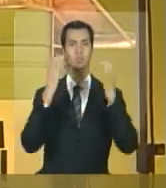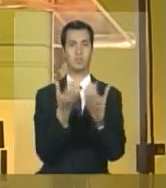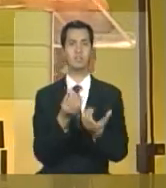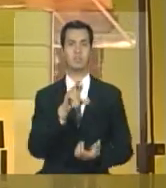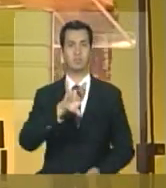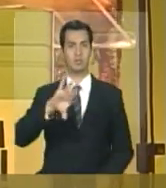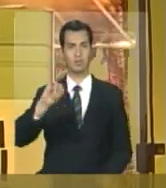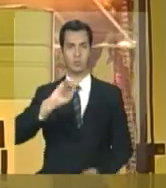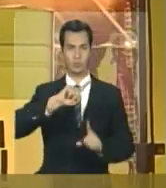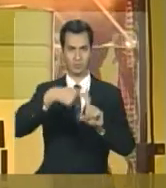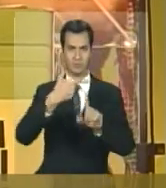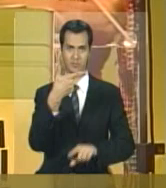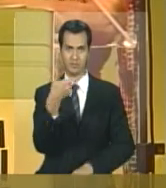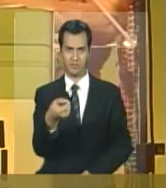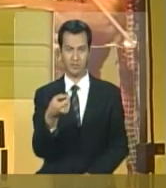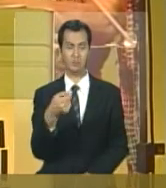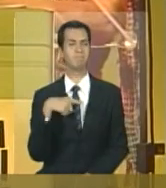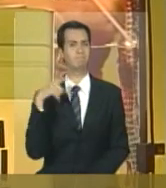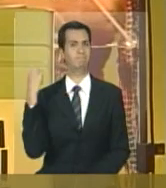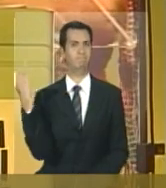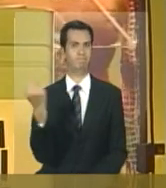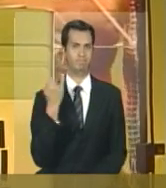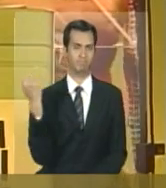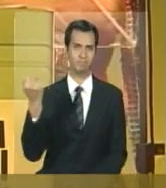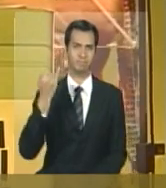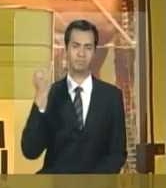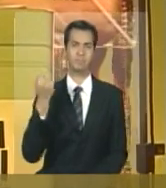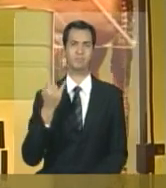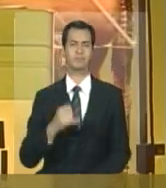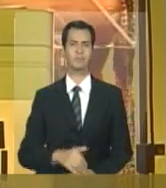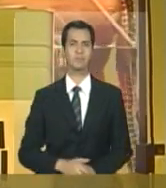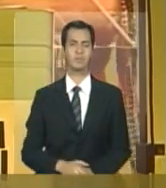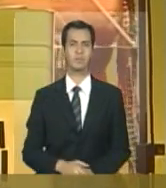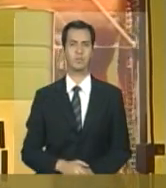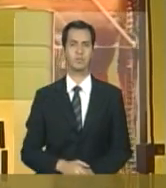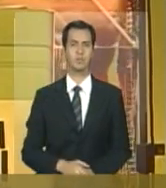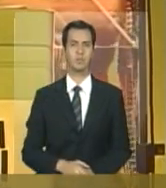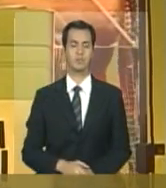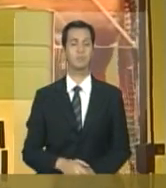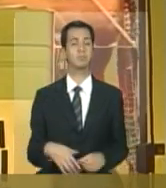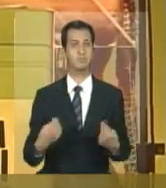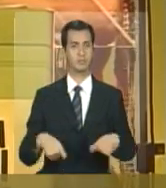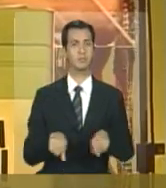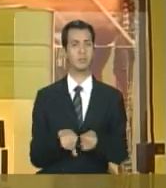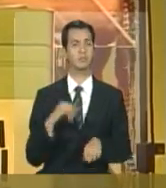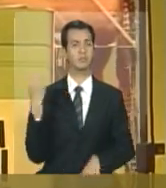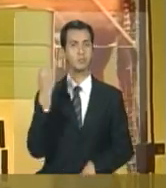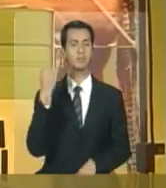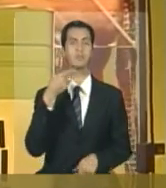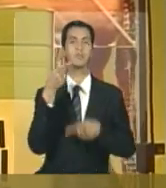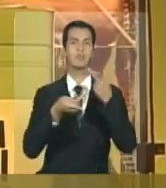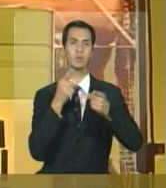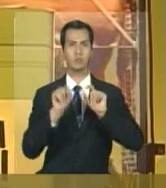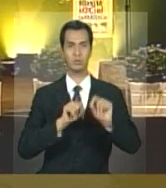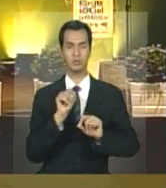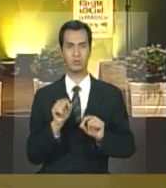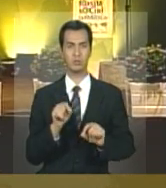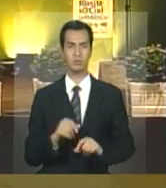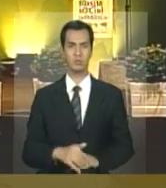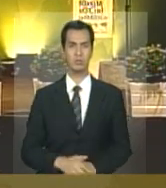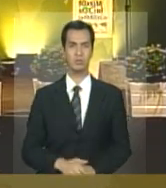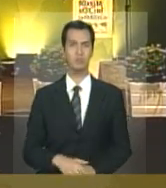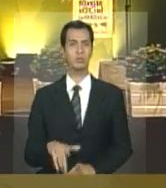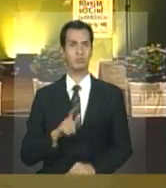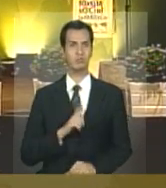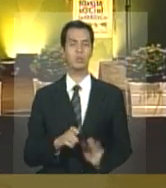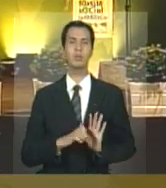de uma importância muito grande acontecer nesse país. E é importante dizer, pelos bons exemplos que o